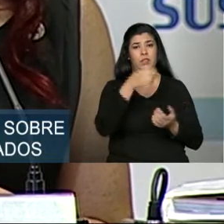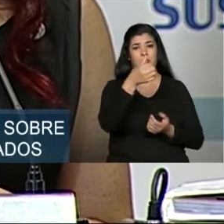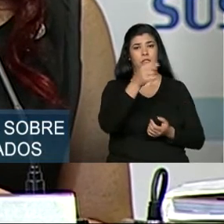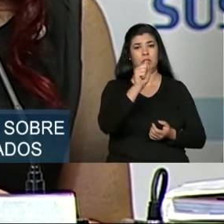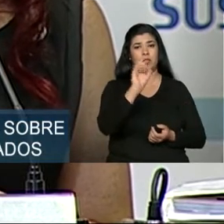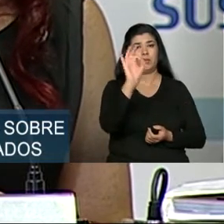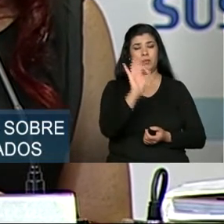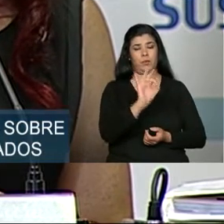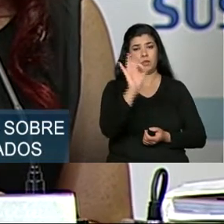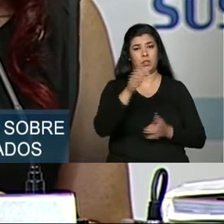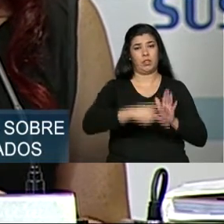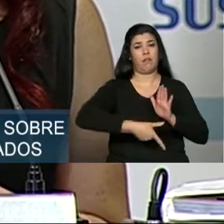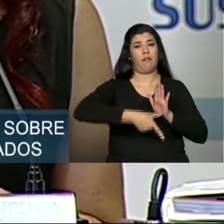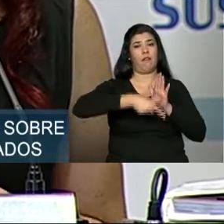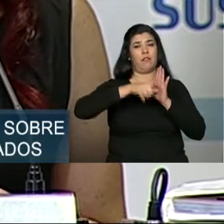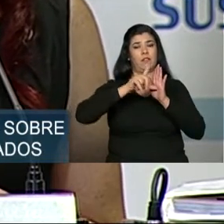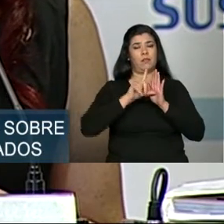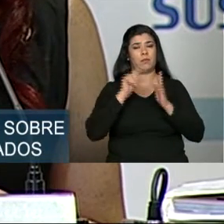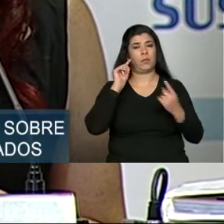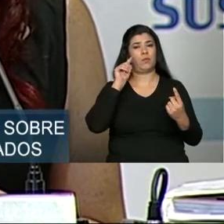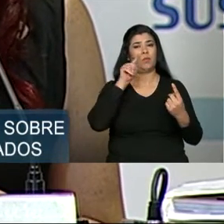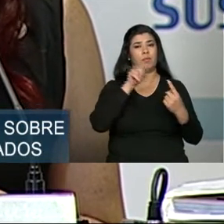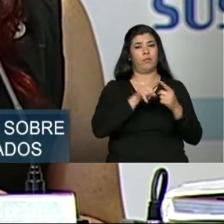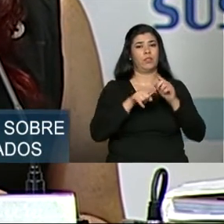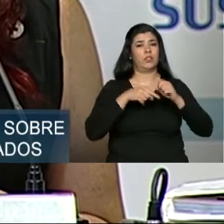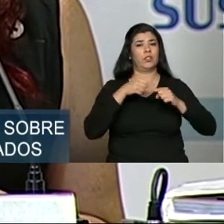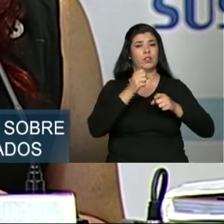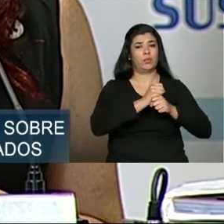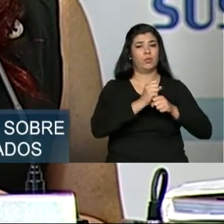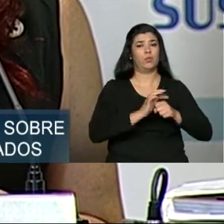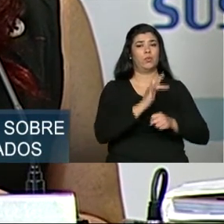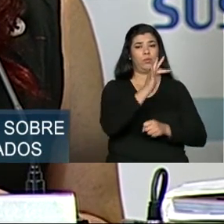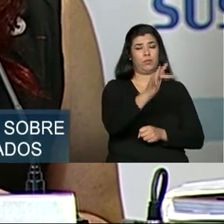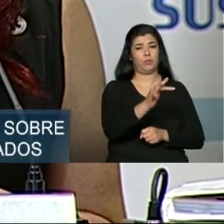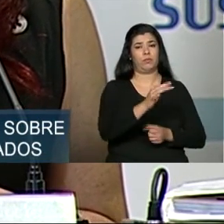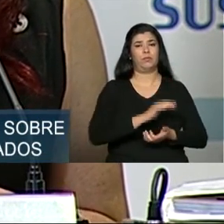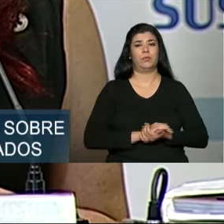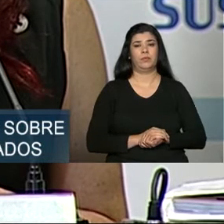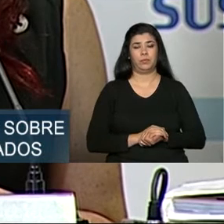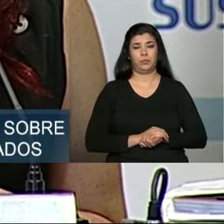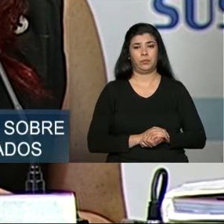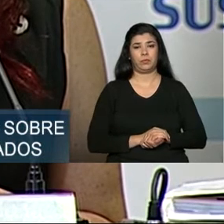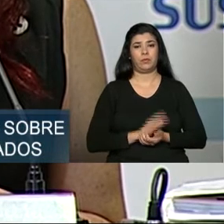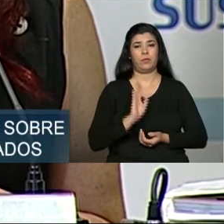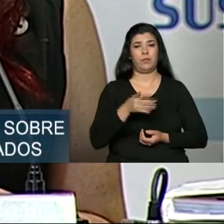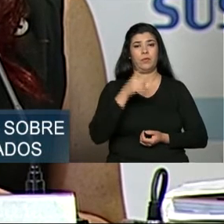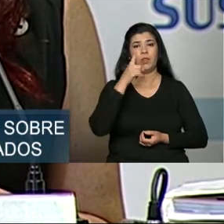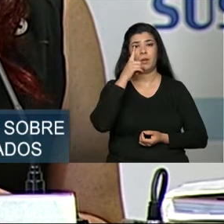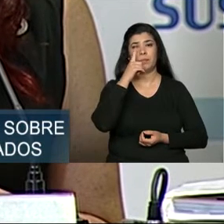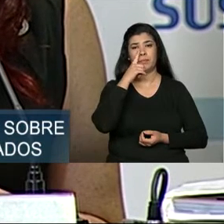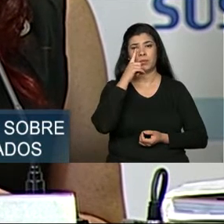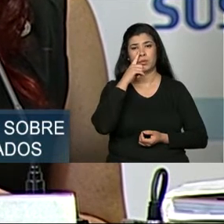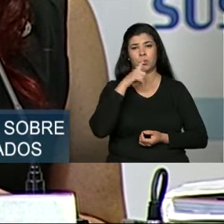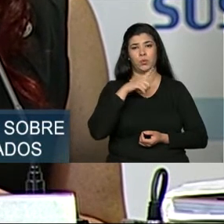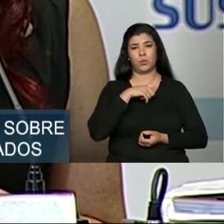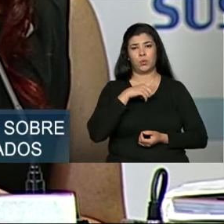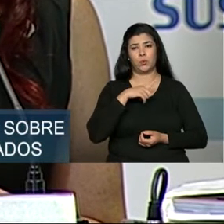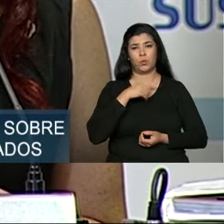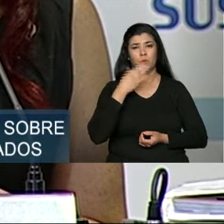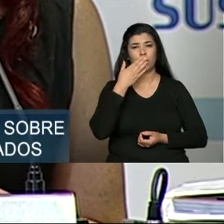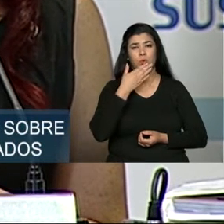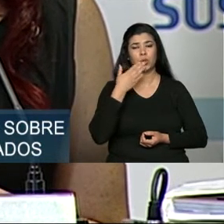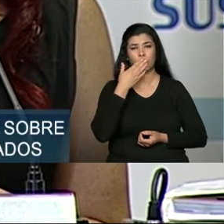68% anteciparam as metas dos anos seguintes. Próximo. O biscoito doce recheado. Aí a gente